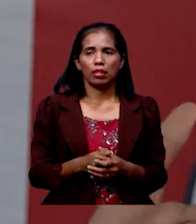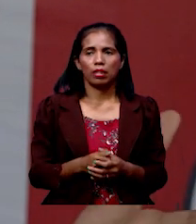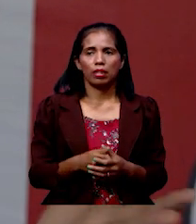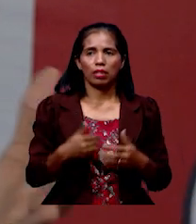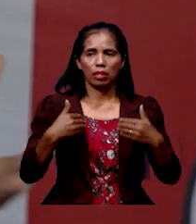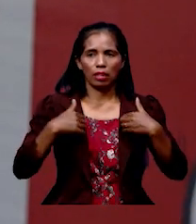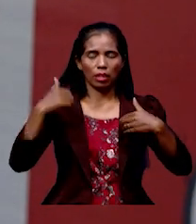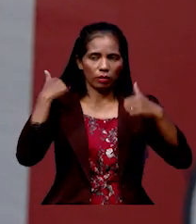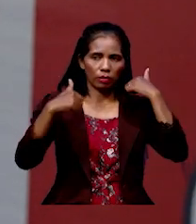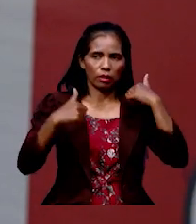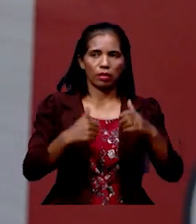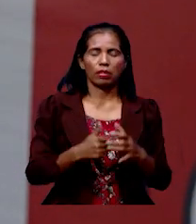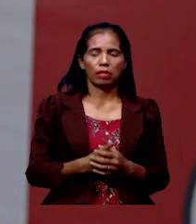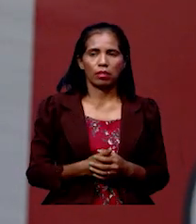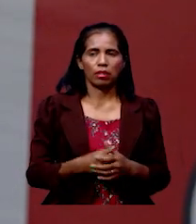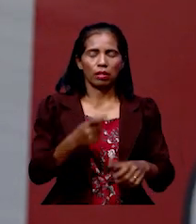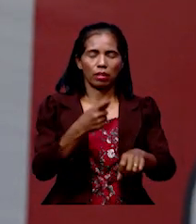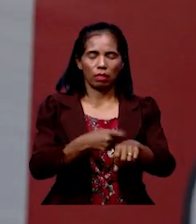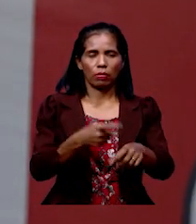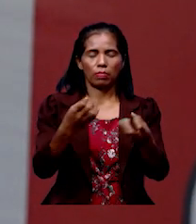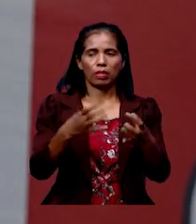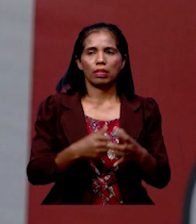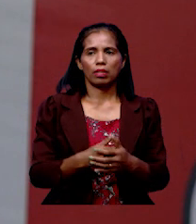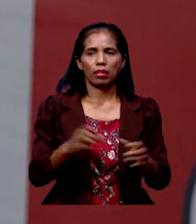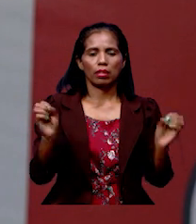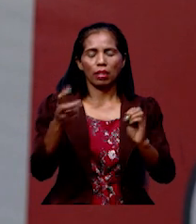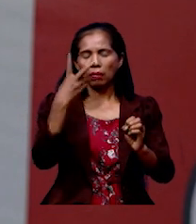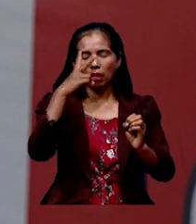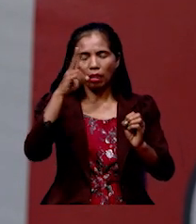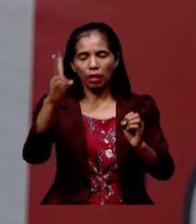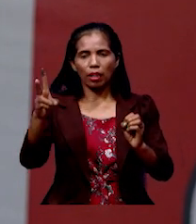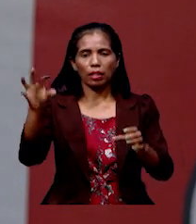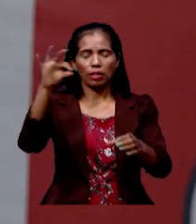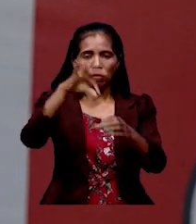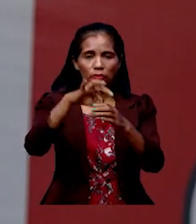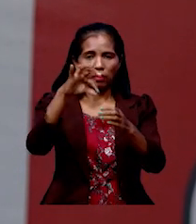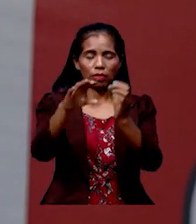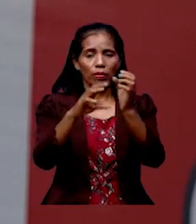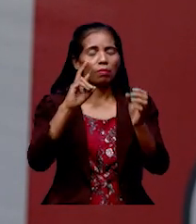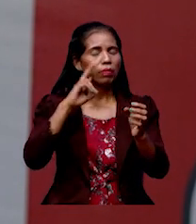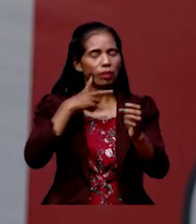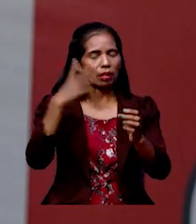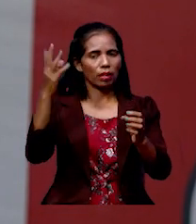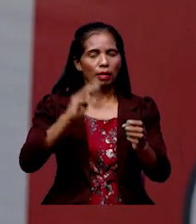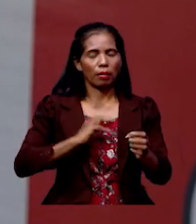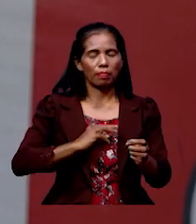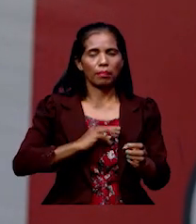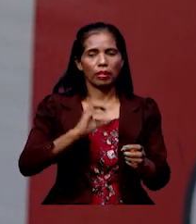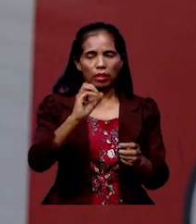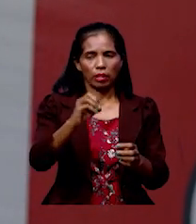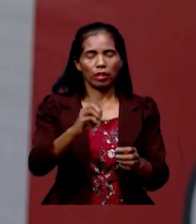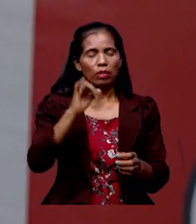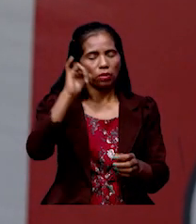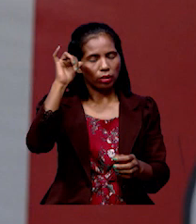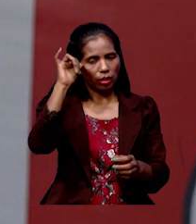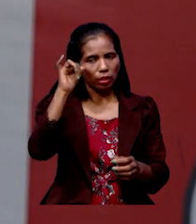campanha, né? Han teves nem tempo para, tamba e a levar nem tos. E a Metinaru. Portanto, me aproveita o tempo por ser que nem a der